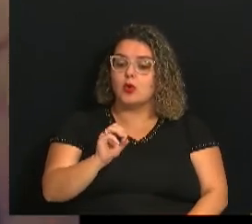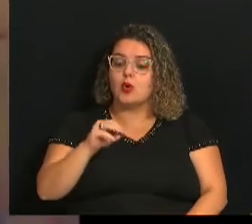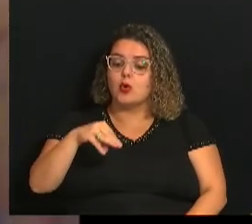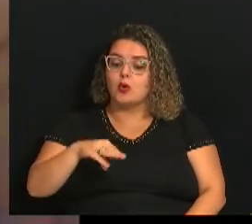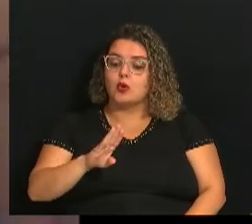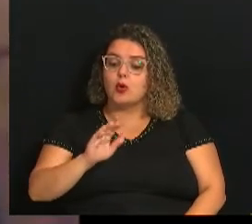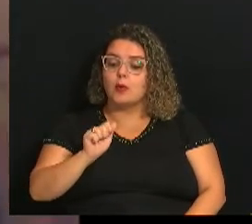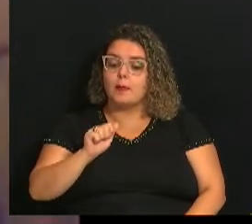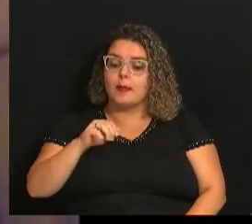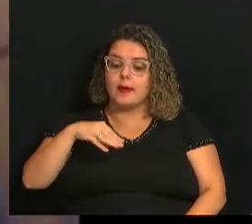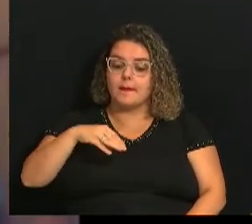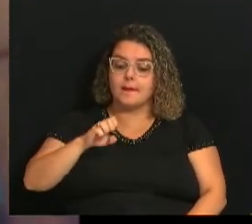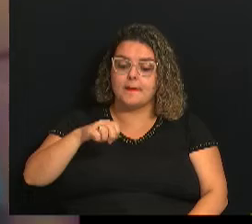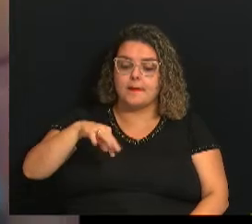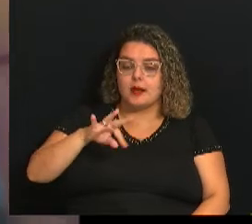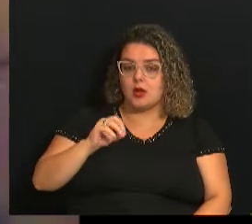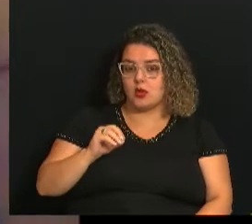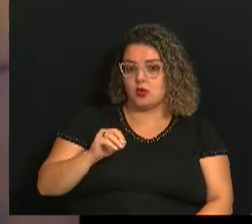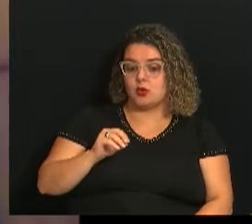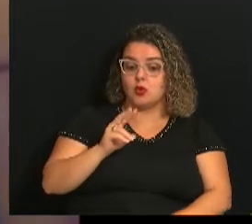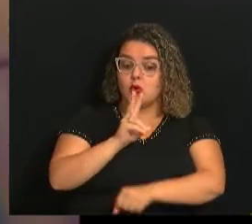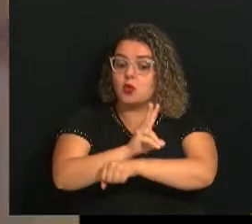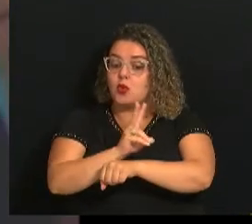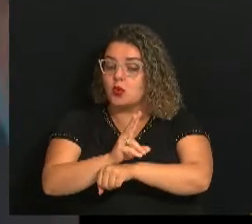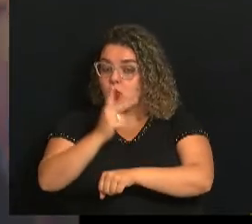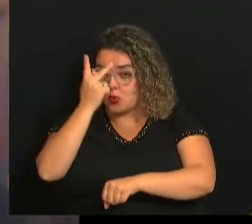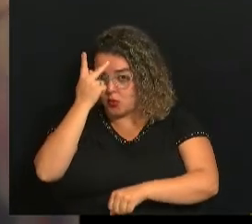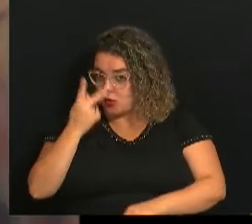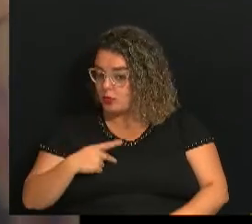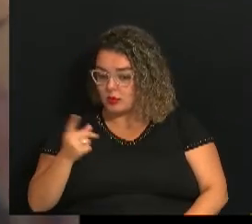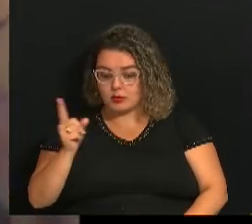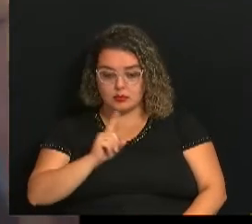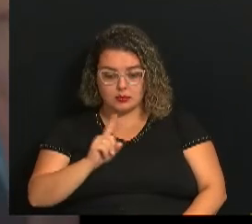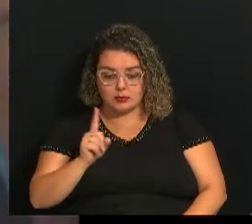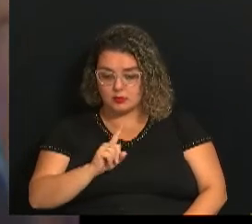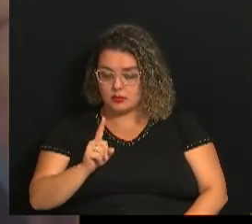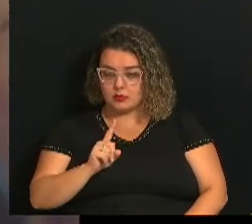causa nem a preservação em si mesma e nem